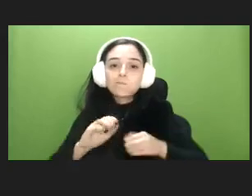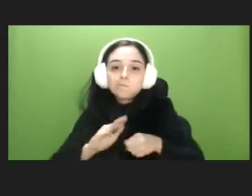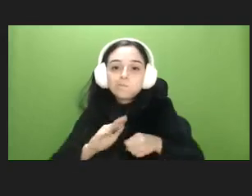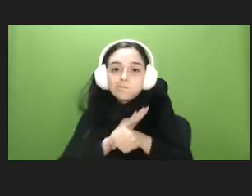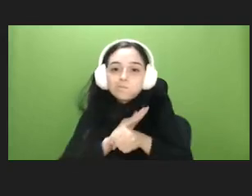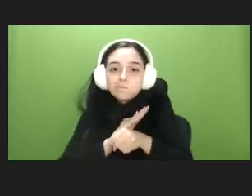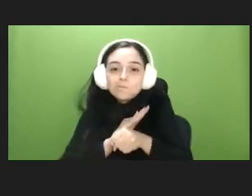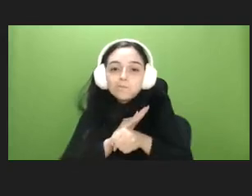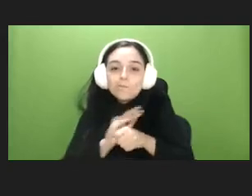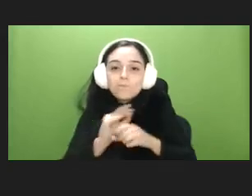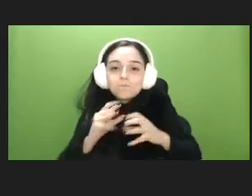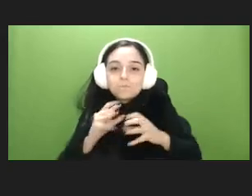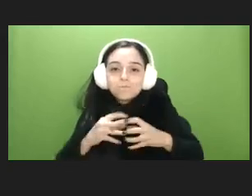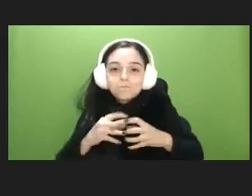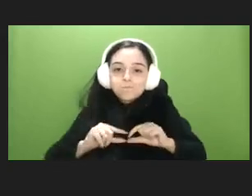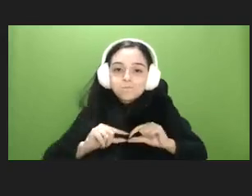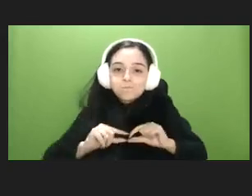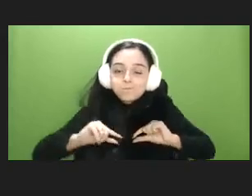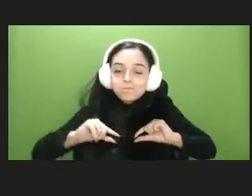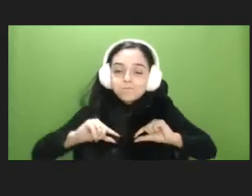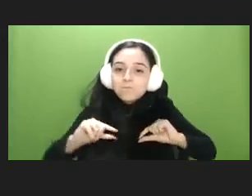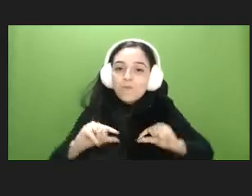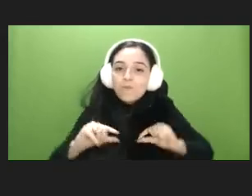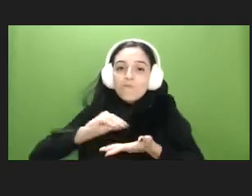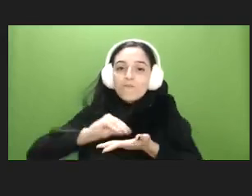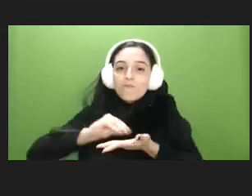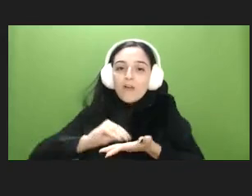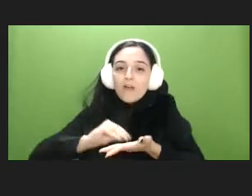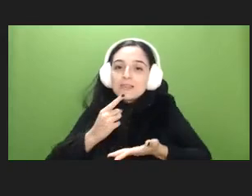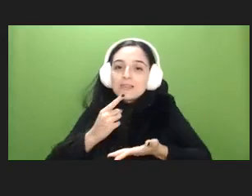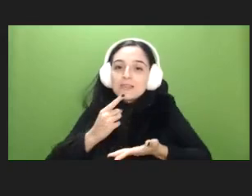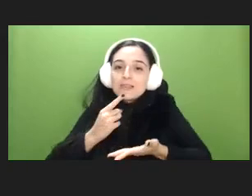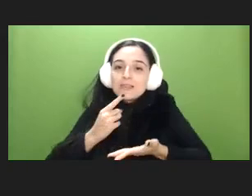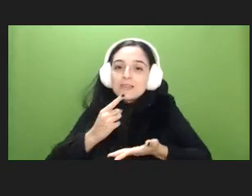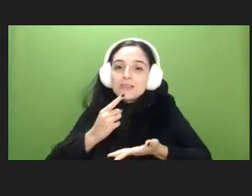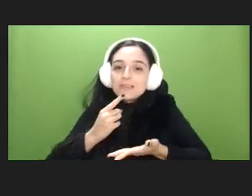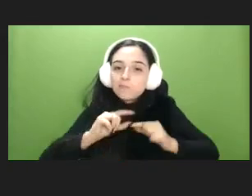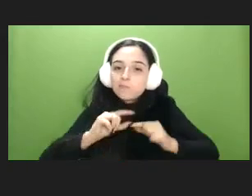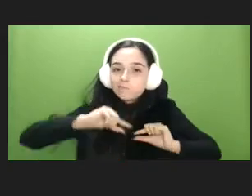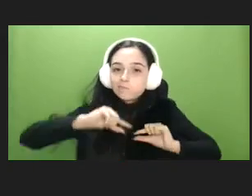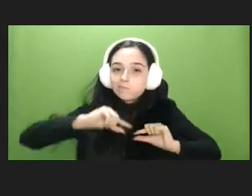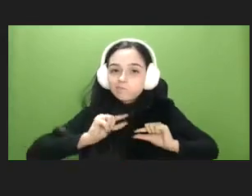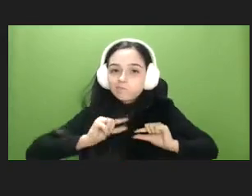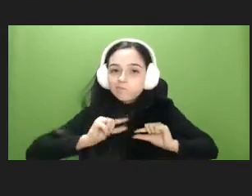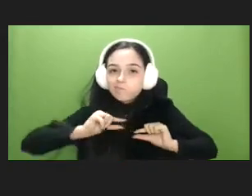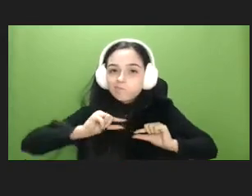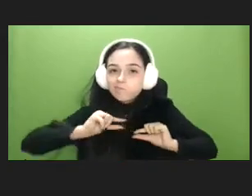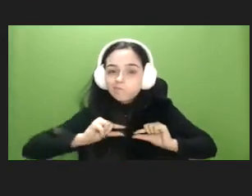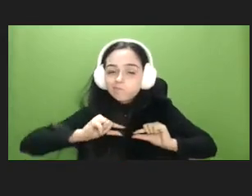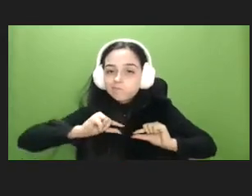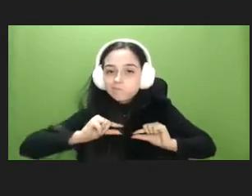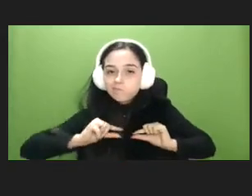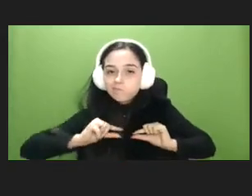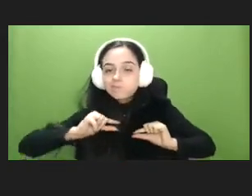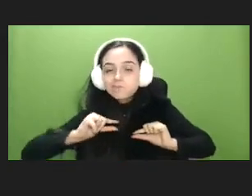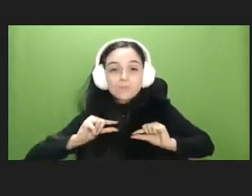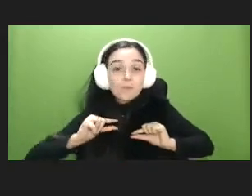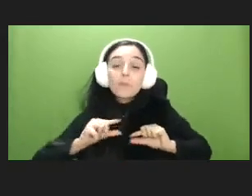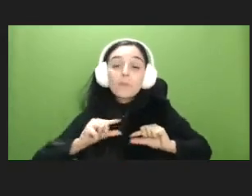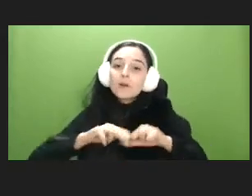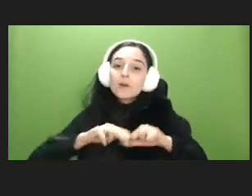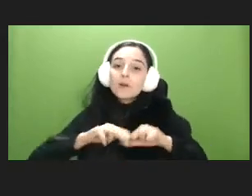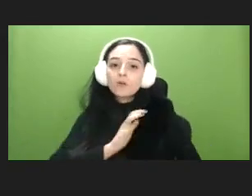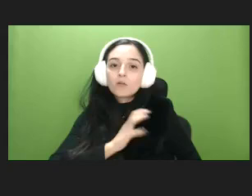sangue causa dor e o coração vai perder a sua contração, né? É